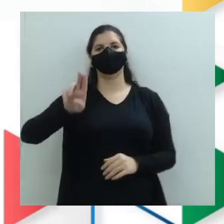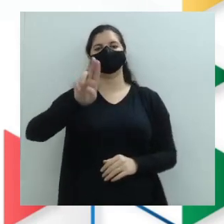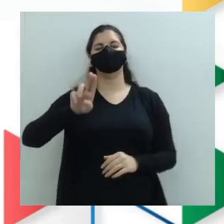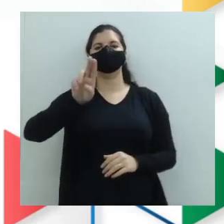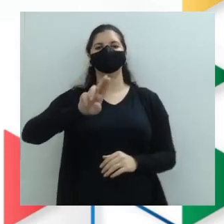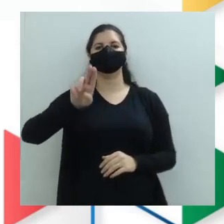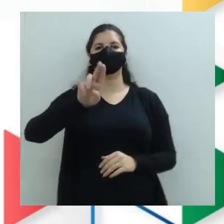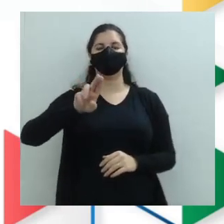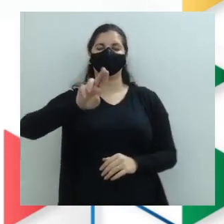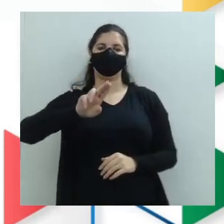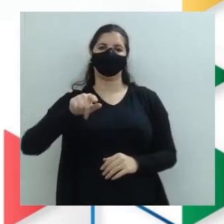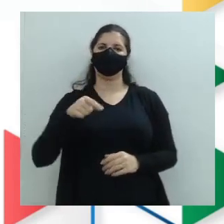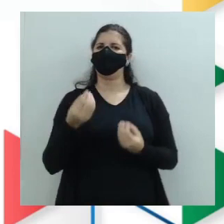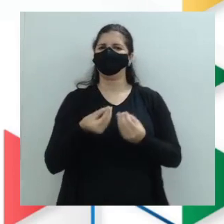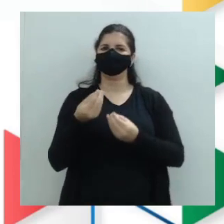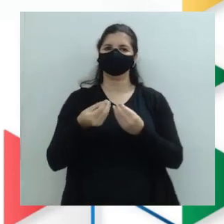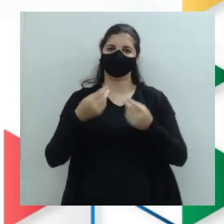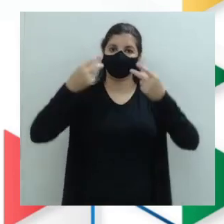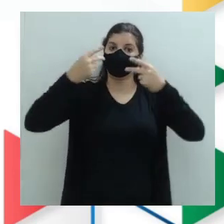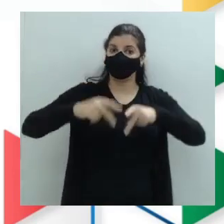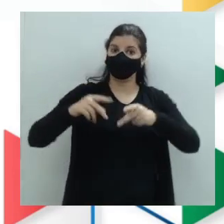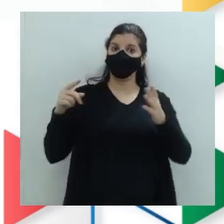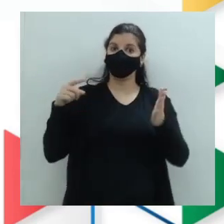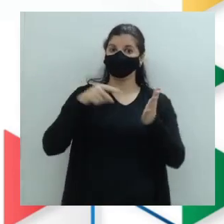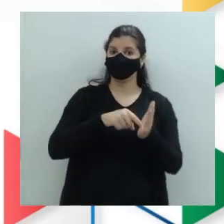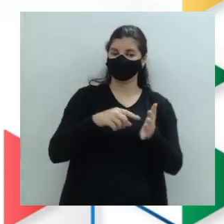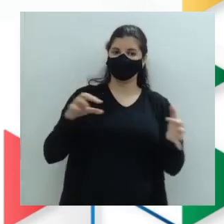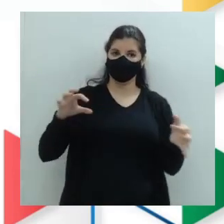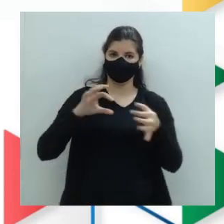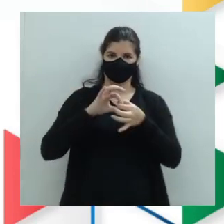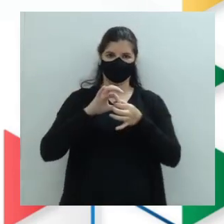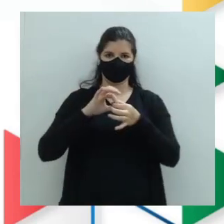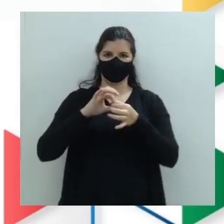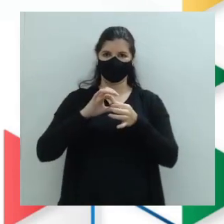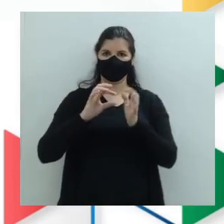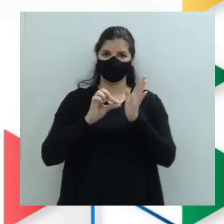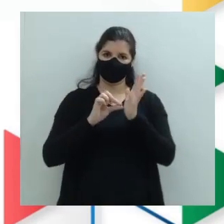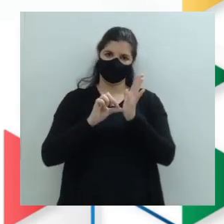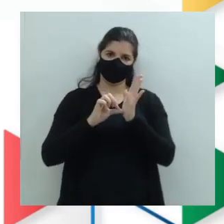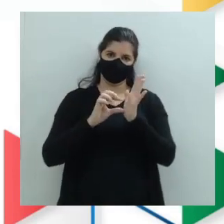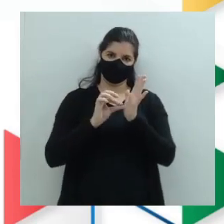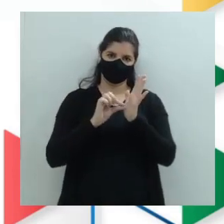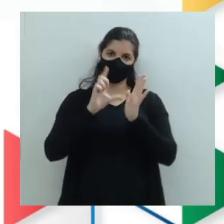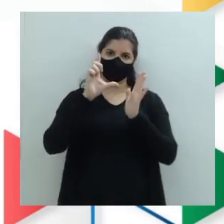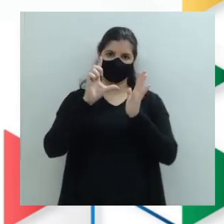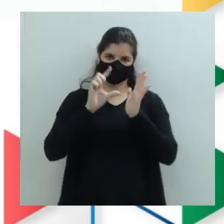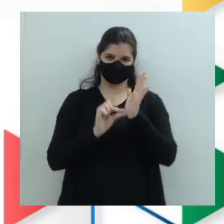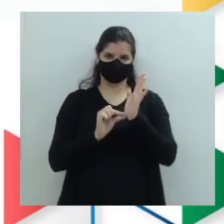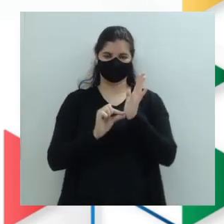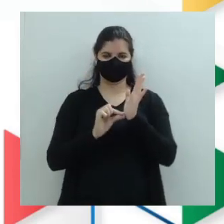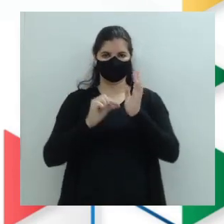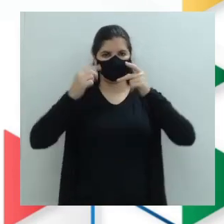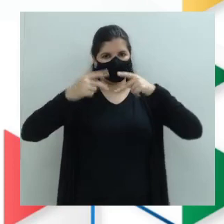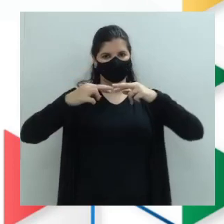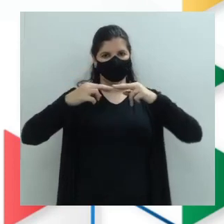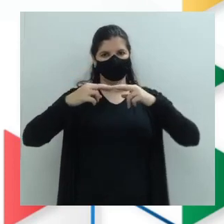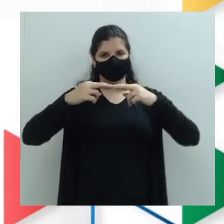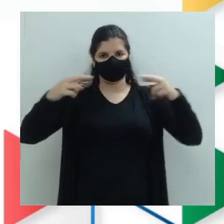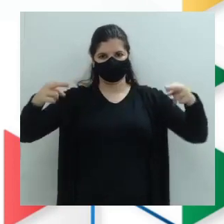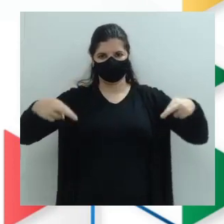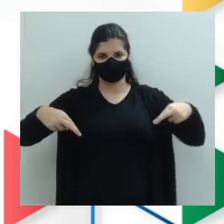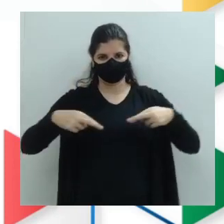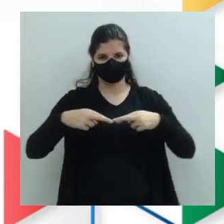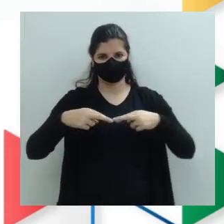úteis, ou seja, tendo a função de ligar ou desligar os circuitos elétricos. Então, o